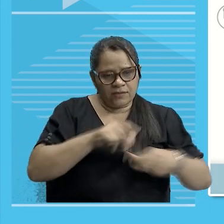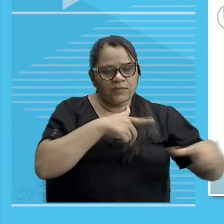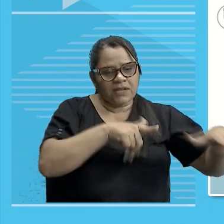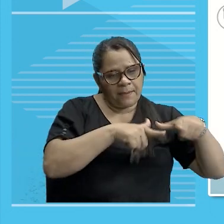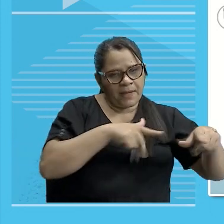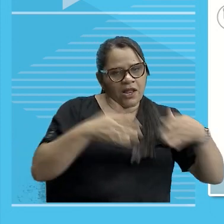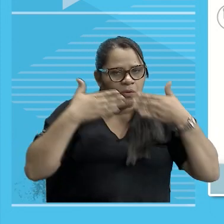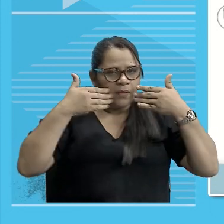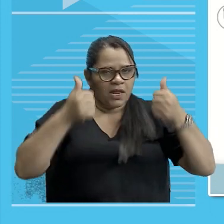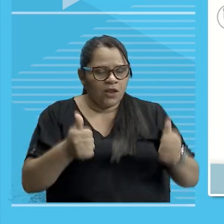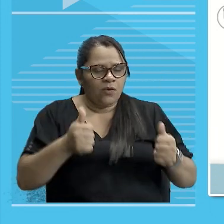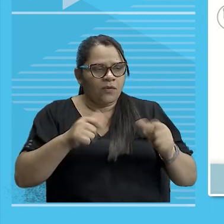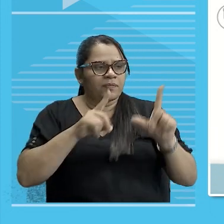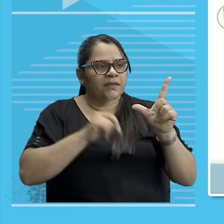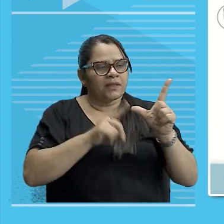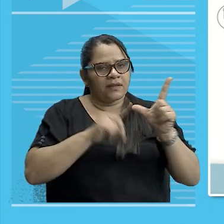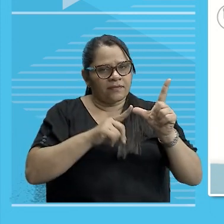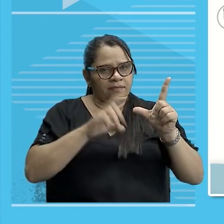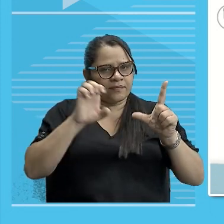estimular